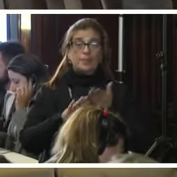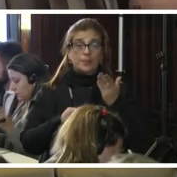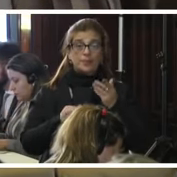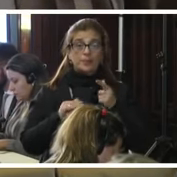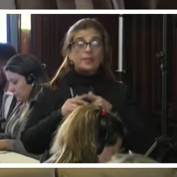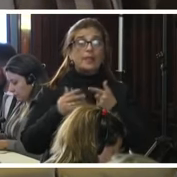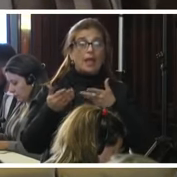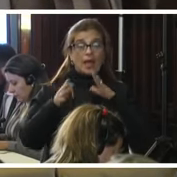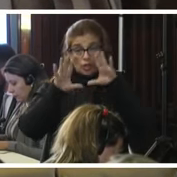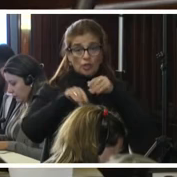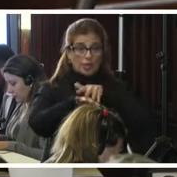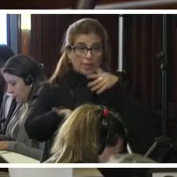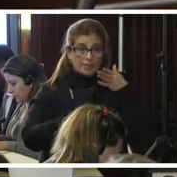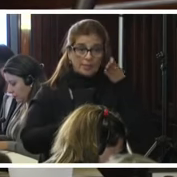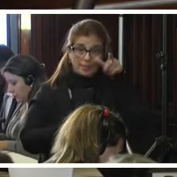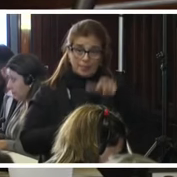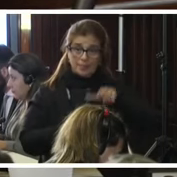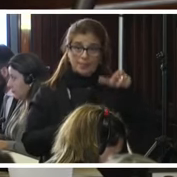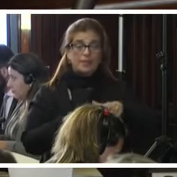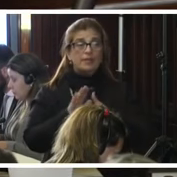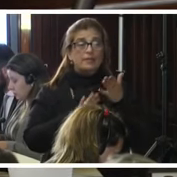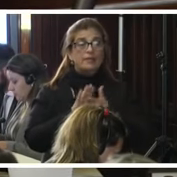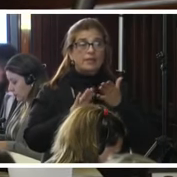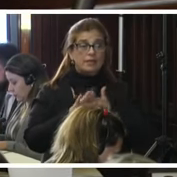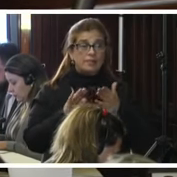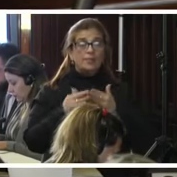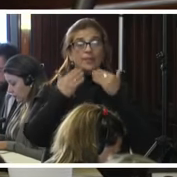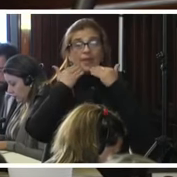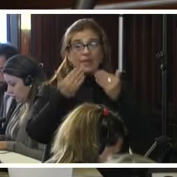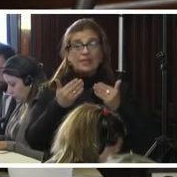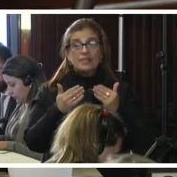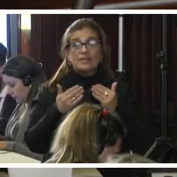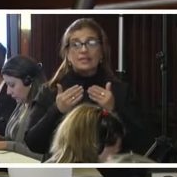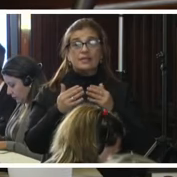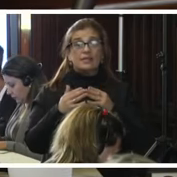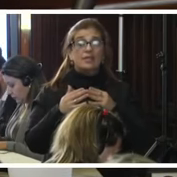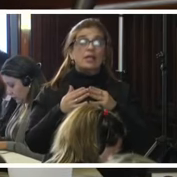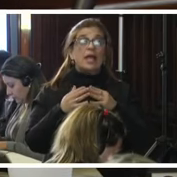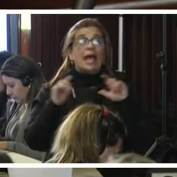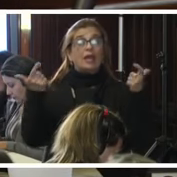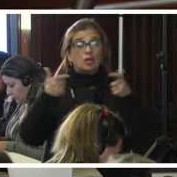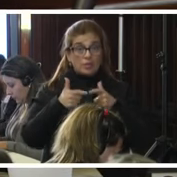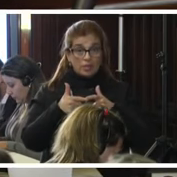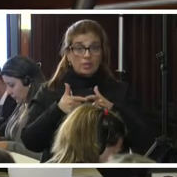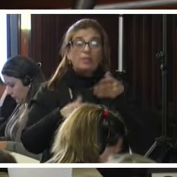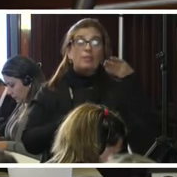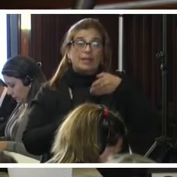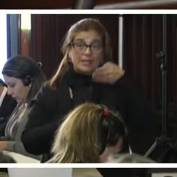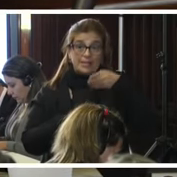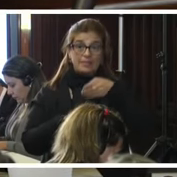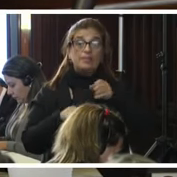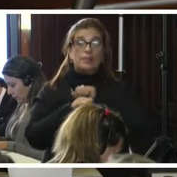senhoras presentes, saudamos cordialmente a todos e agradecemos o convite da Honorável Comissão para participação